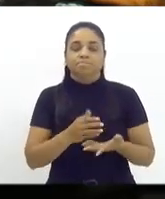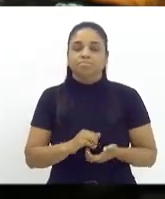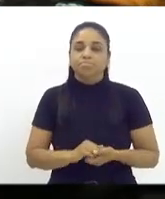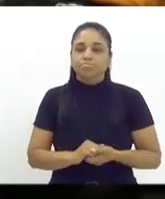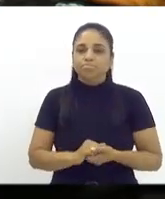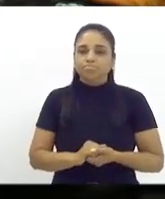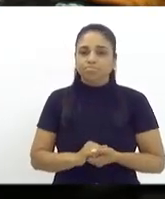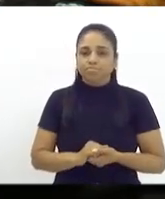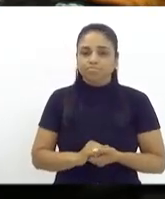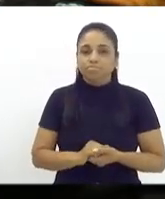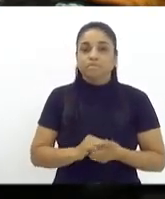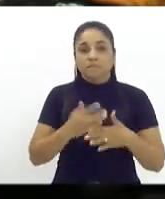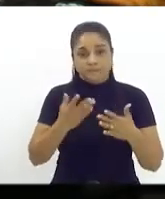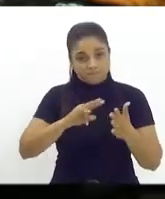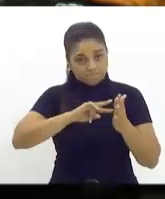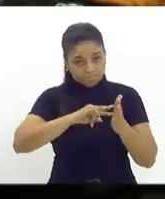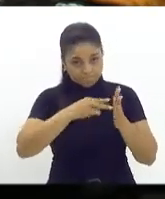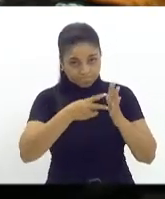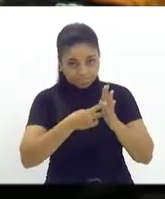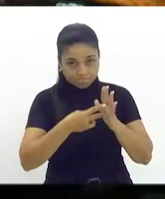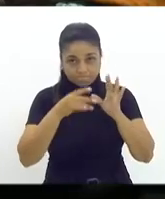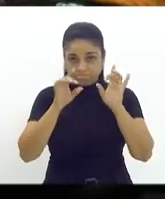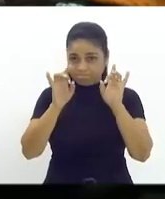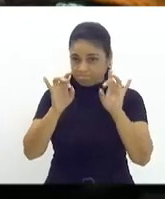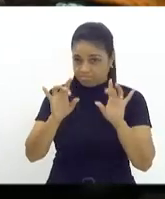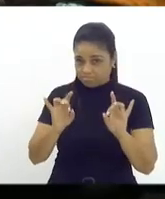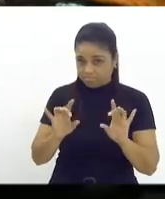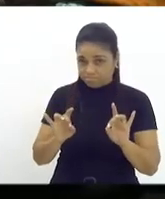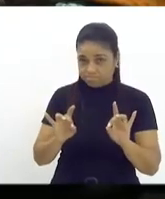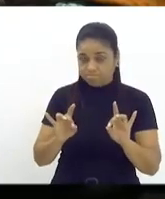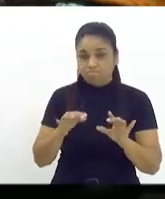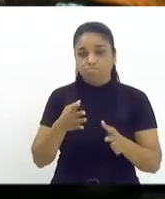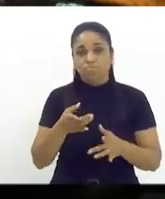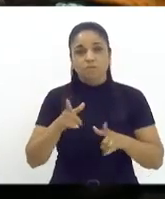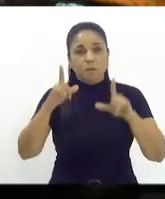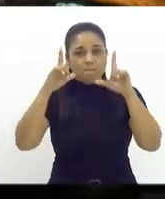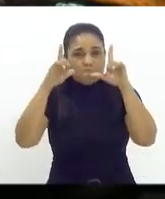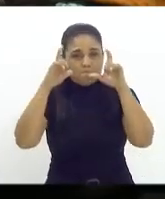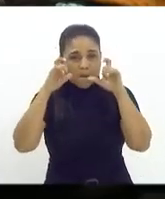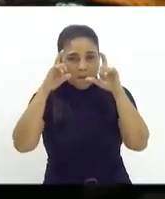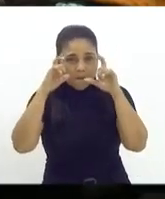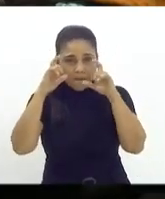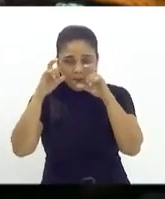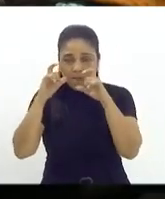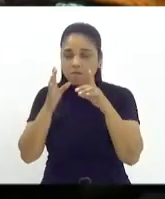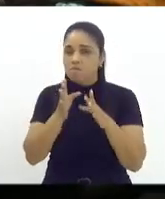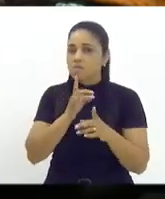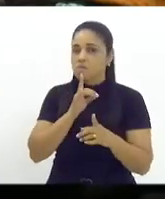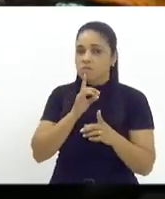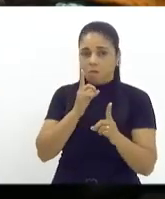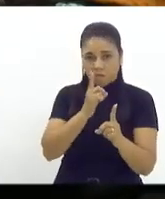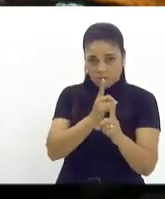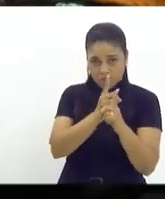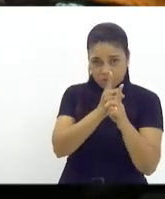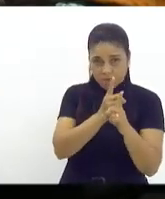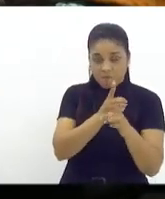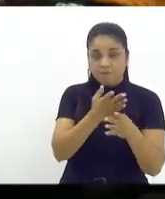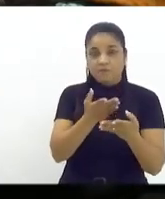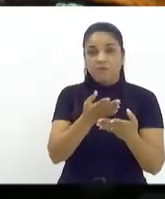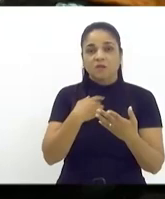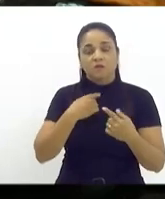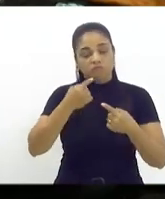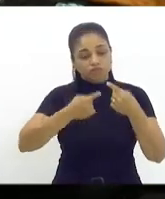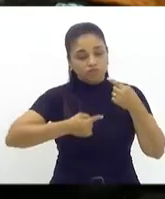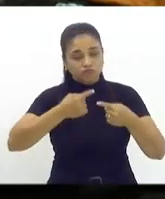É nesse sentido especificamente tratando-se de reconhecimento de pessoas queria dialogar